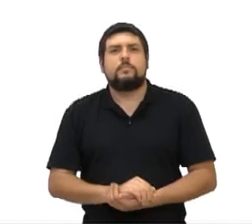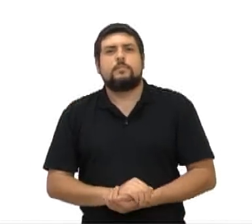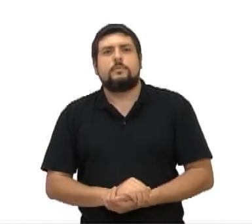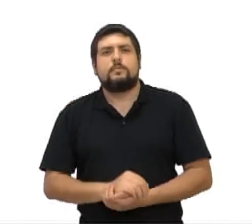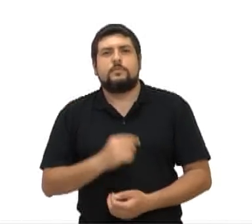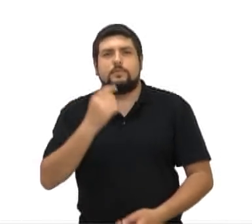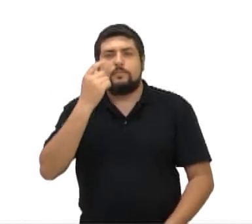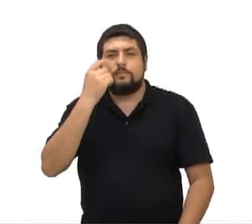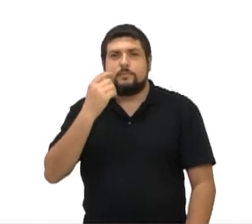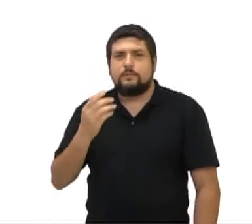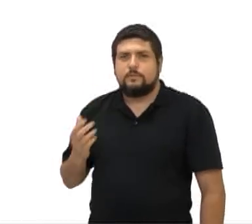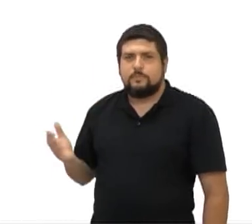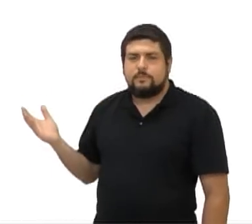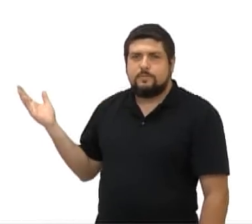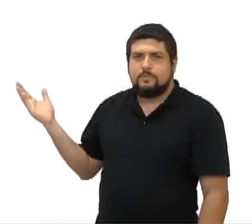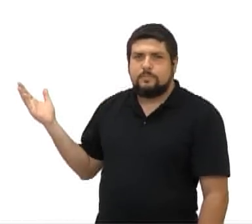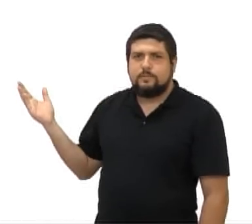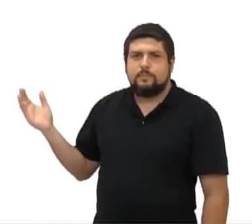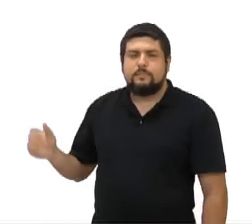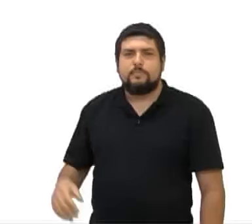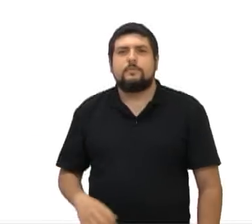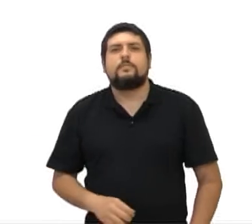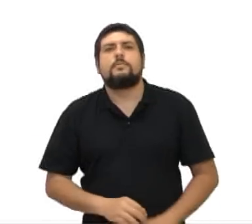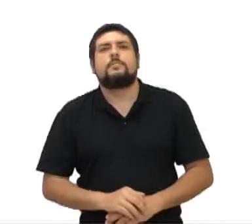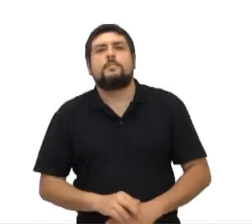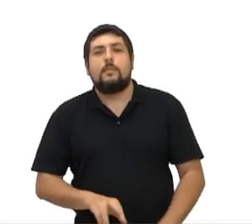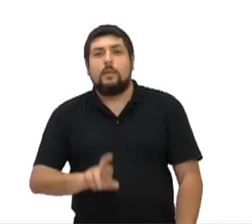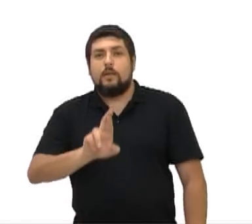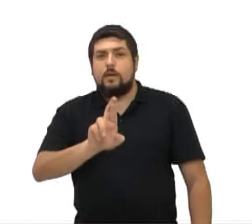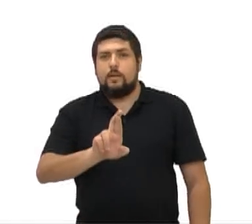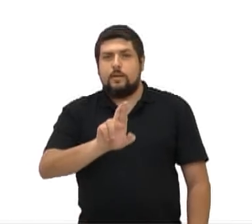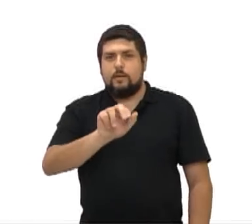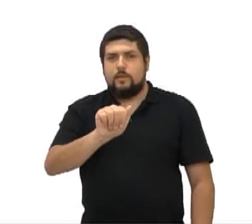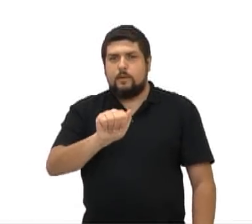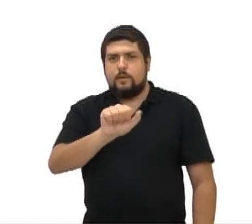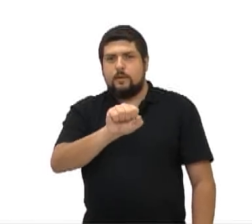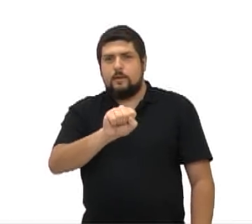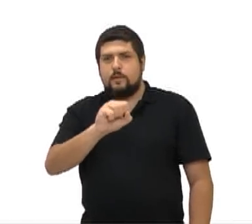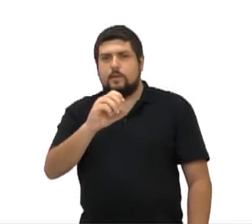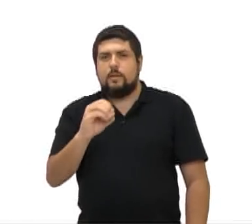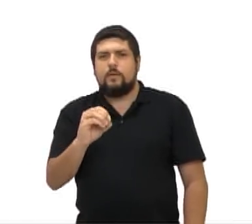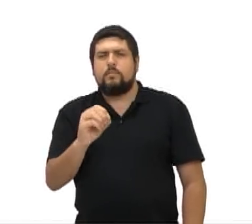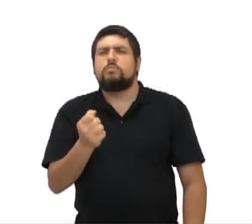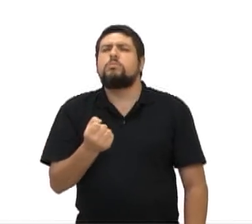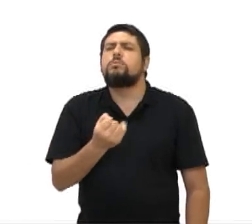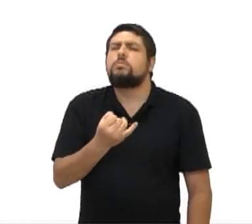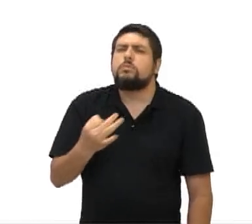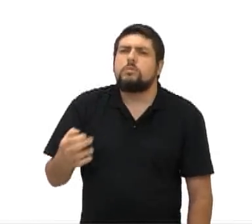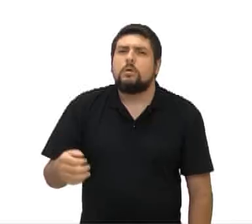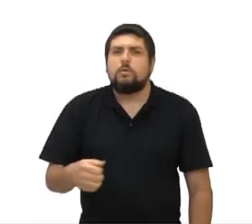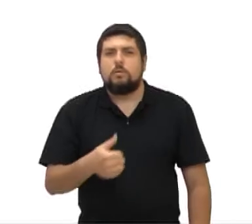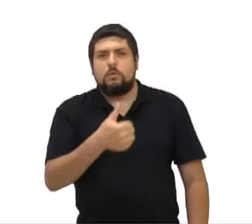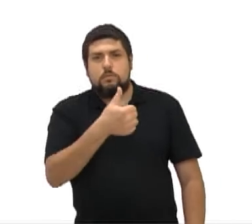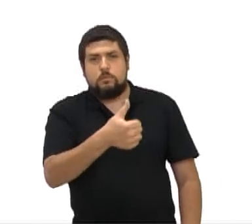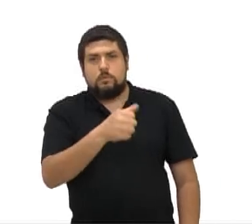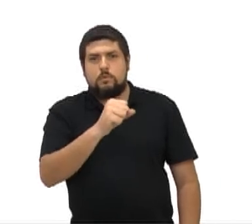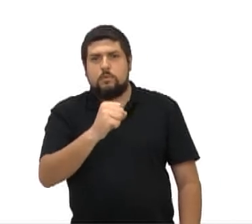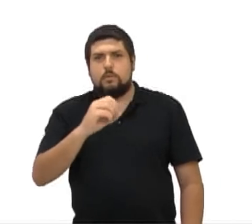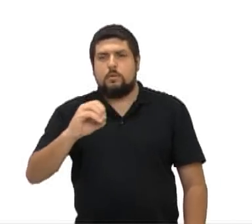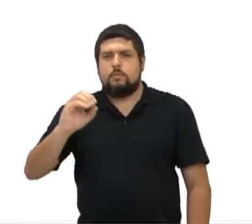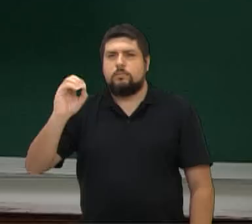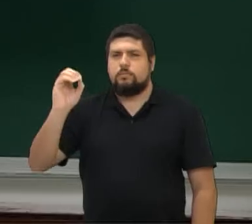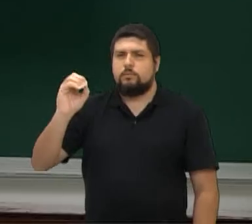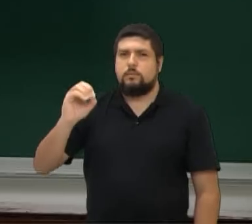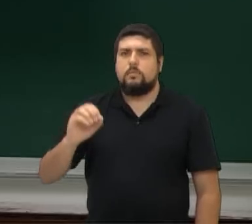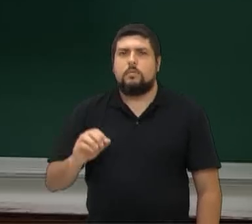aqui. O ângulo raso é aquele que mede 180 graus. Ele pode ser chamado também de ângulo